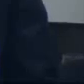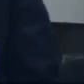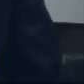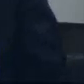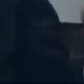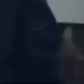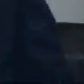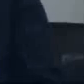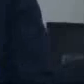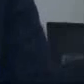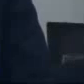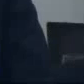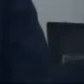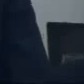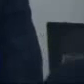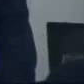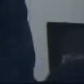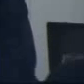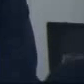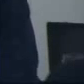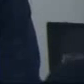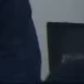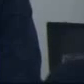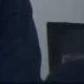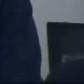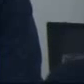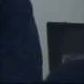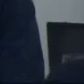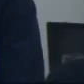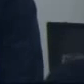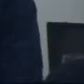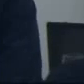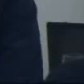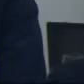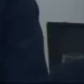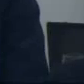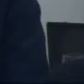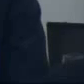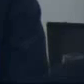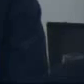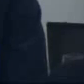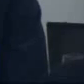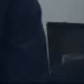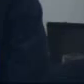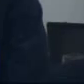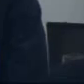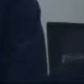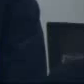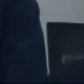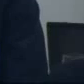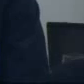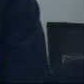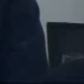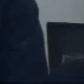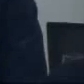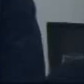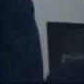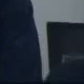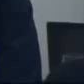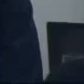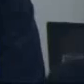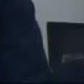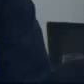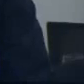esperando a resposta, foi muito bom a Érica ter comentado sobre árvores. A gente sabe que Limeira não só está estourando as